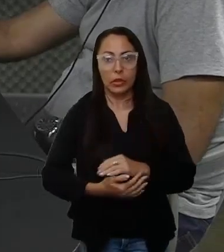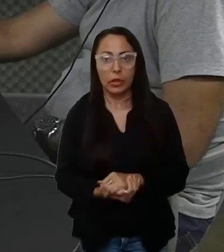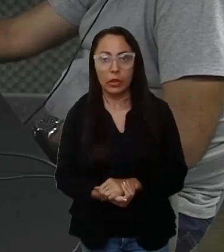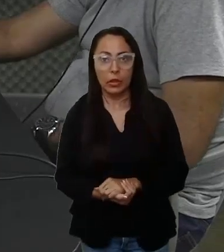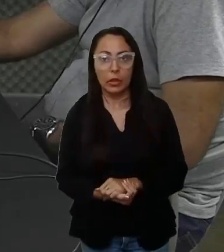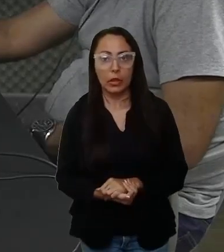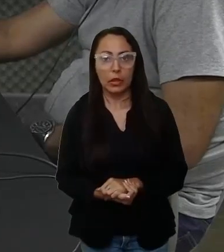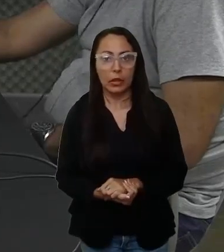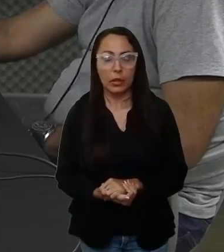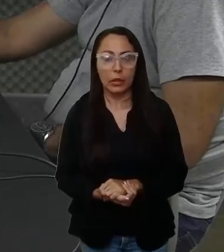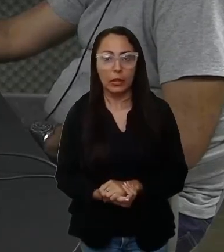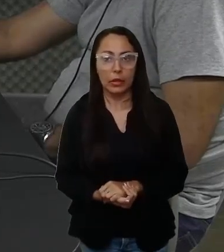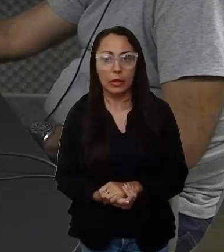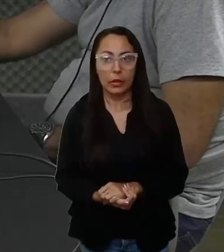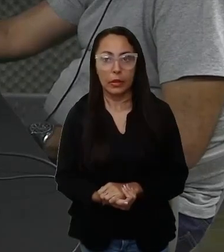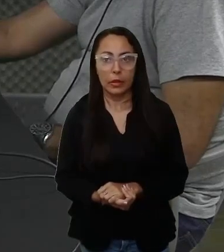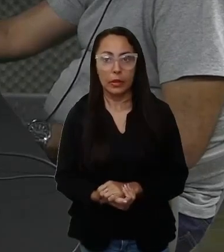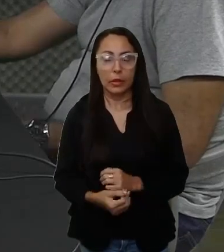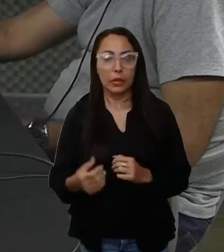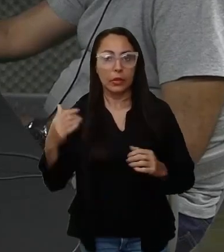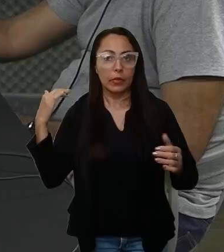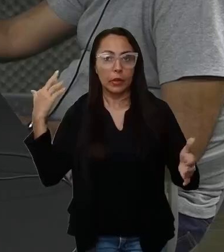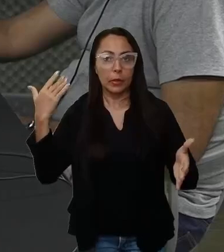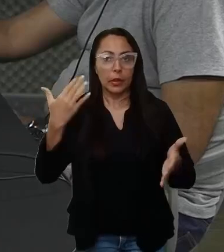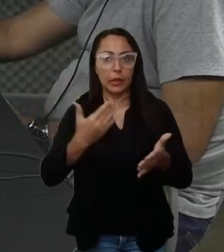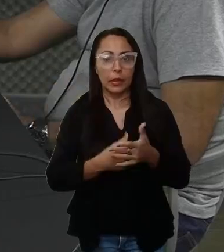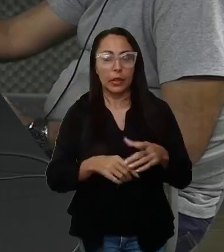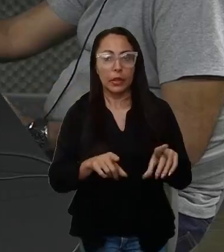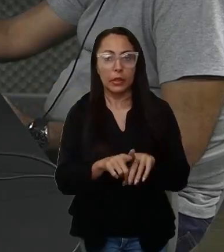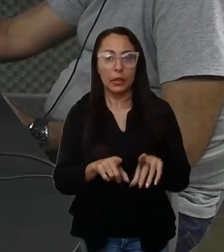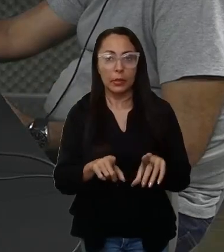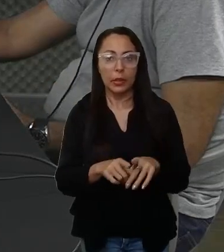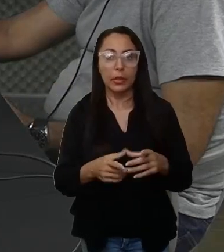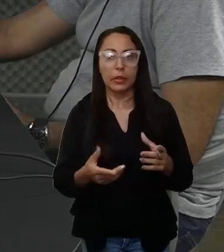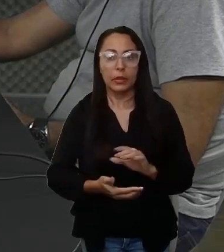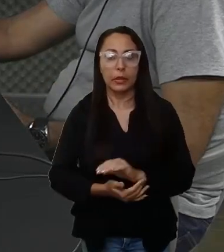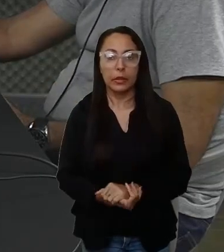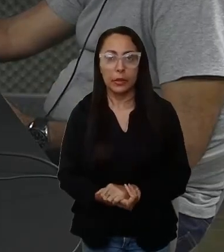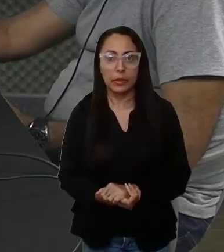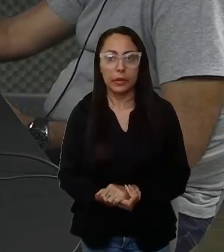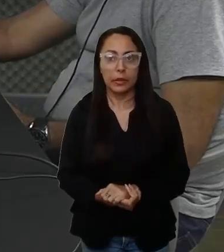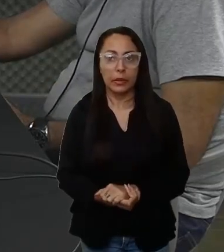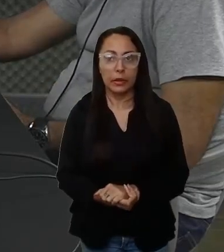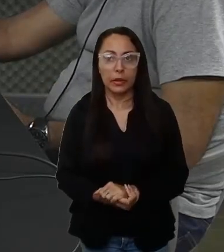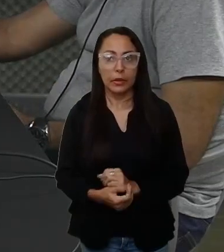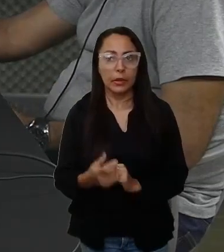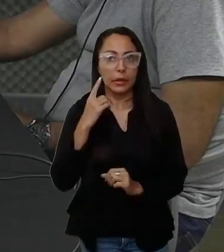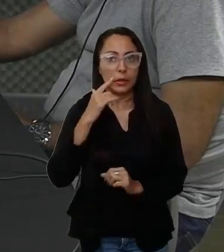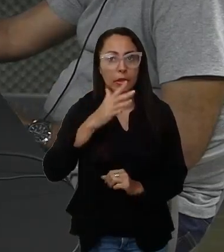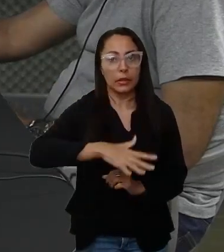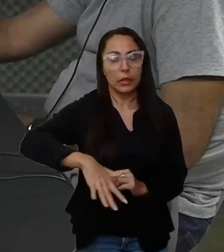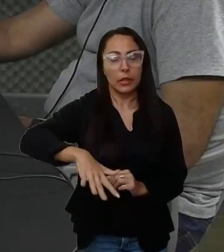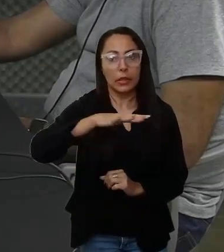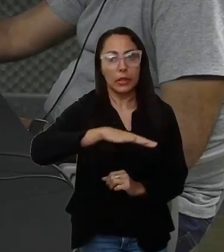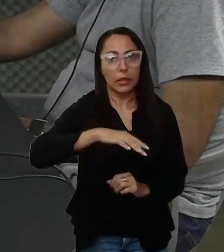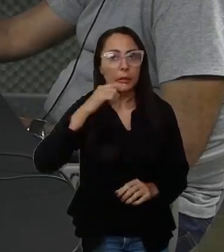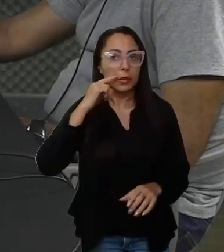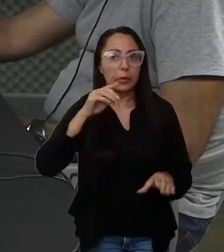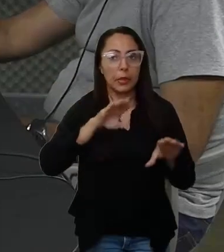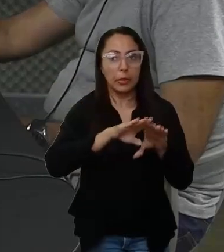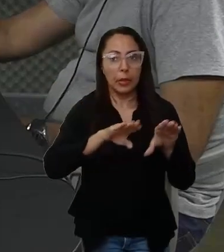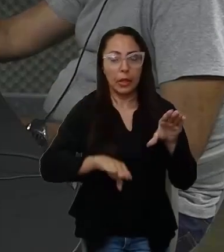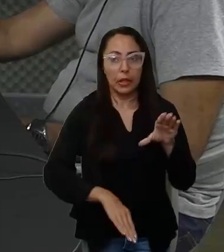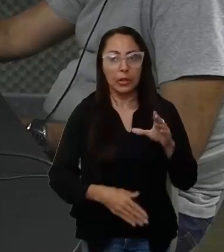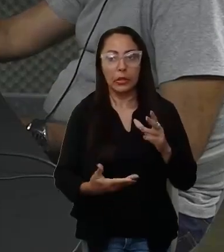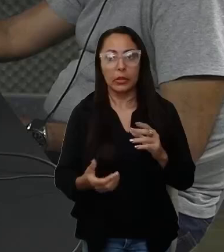da mudança do clima, e isso vai impactar também no nível da maré, né? Então, nas áreas mais baixas, você vai ter mais alagamentos.